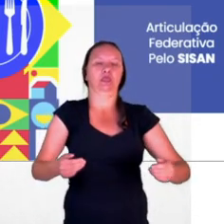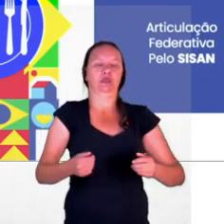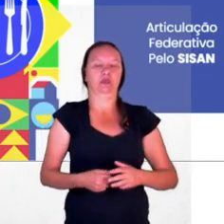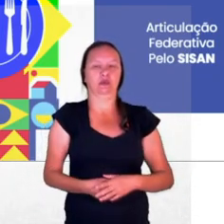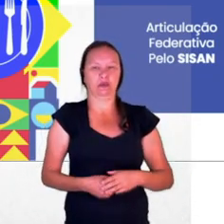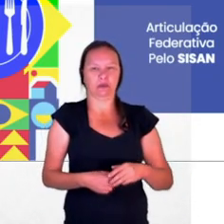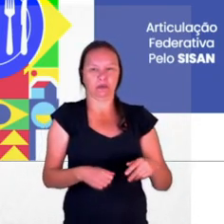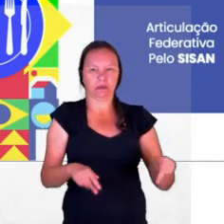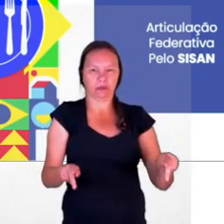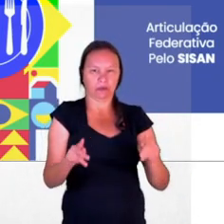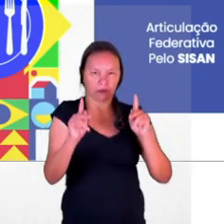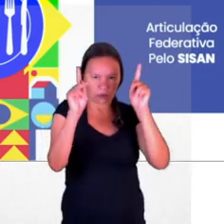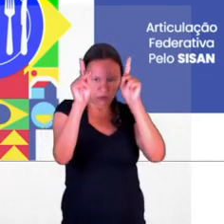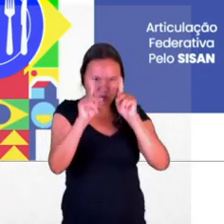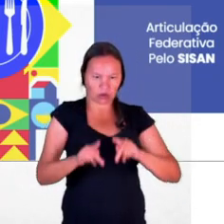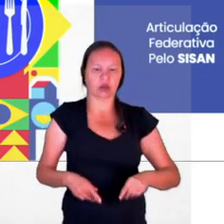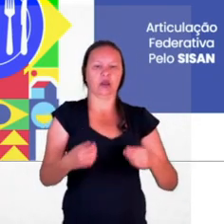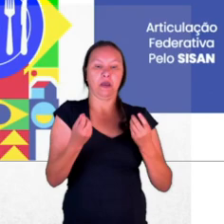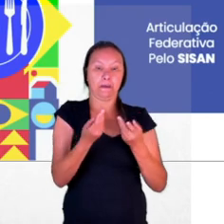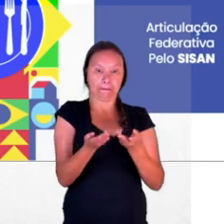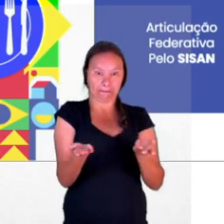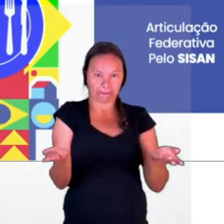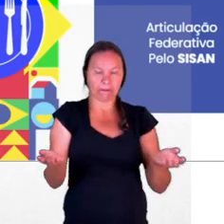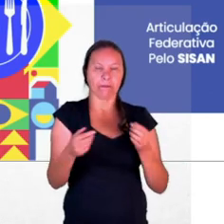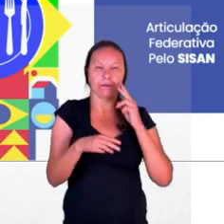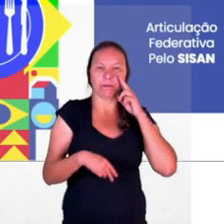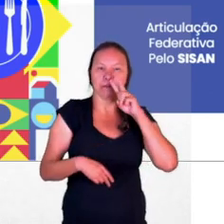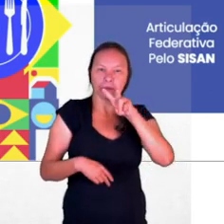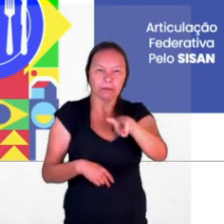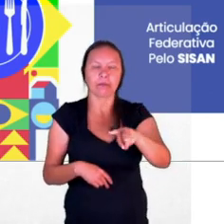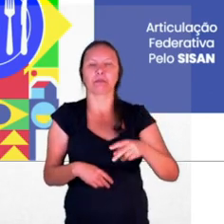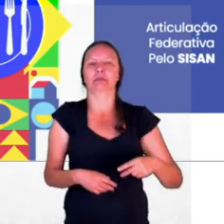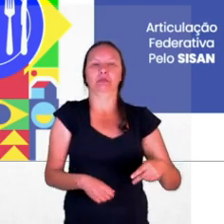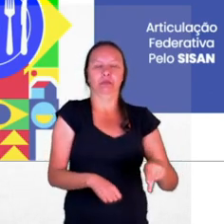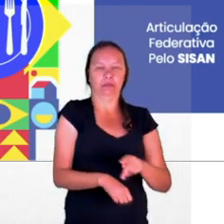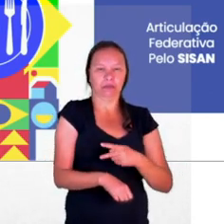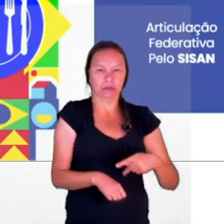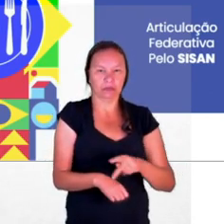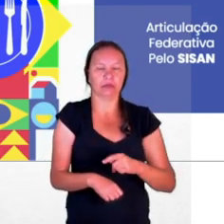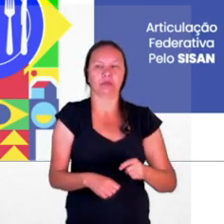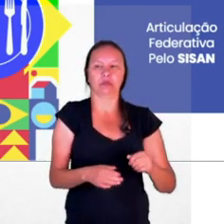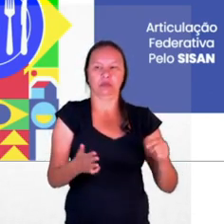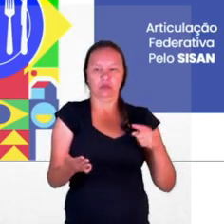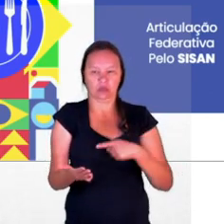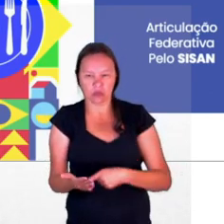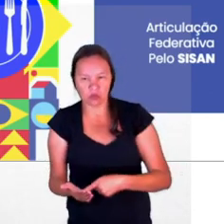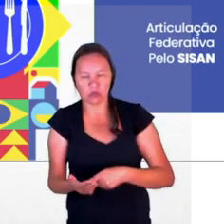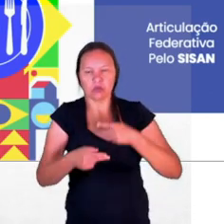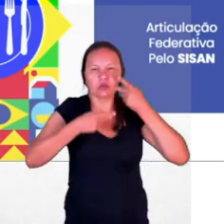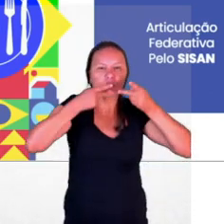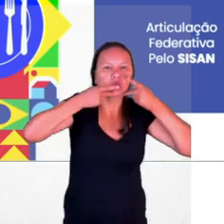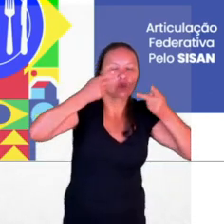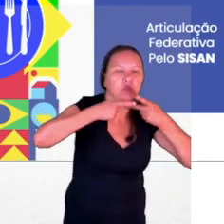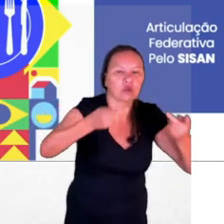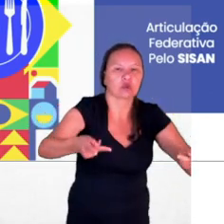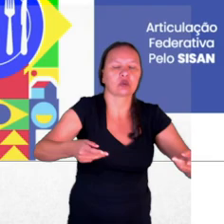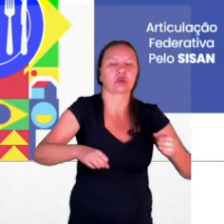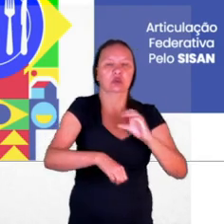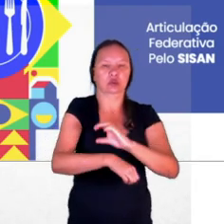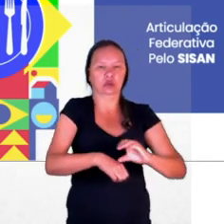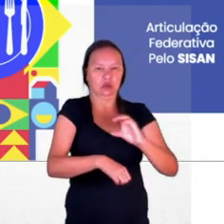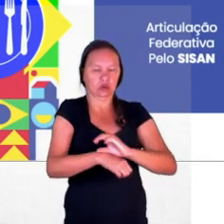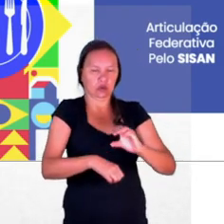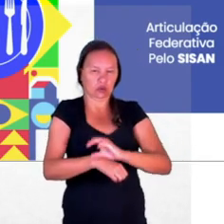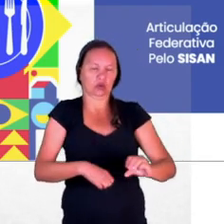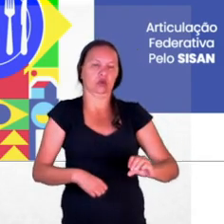públicos e territórios nas políticas Federais e estaduais eh acho que um outro ponto a comentar também é justamente o comitê gestor do